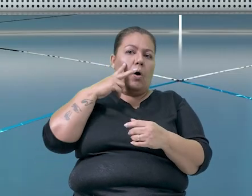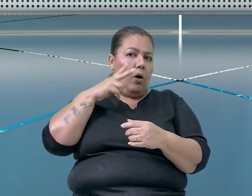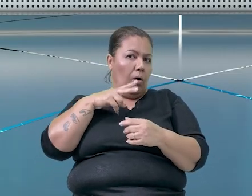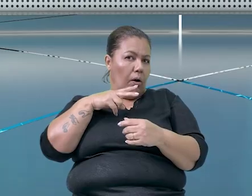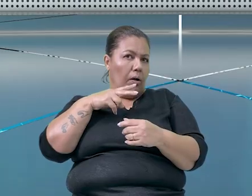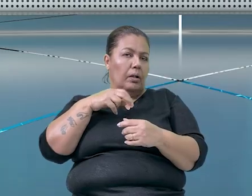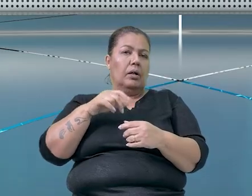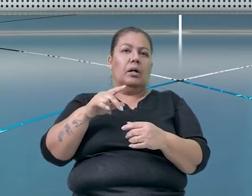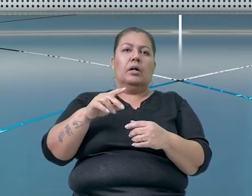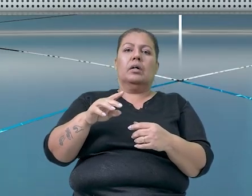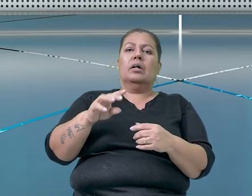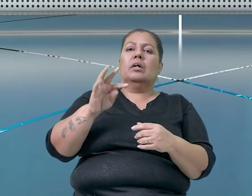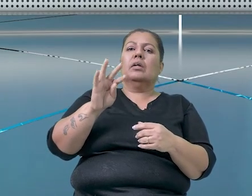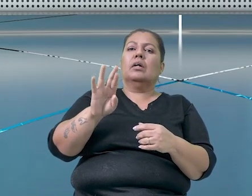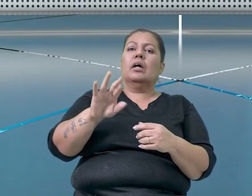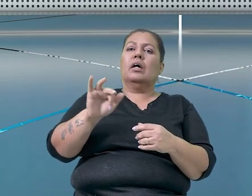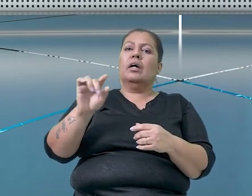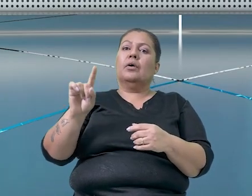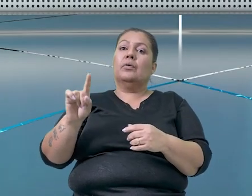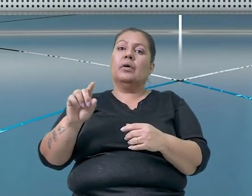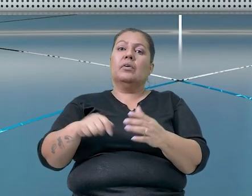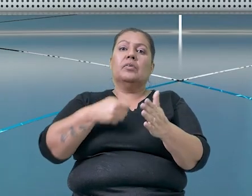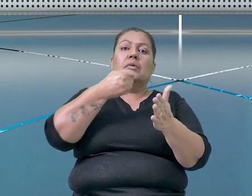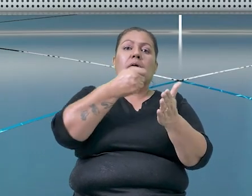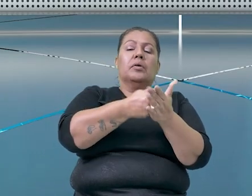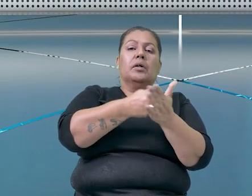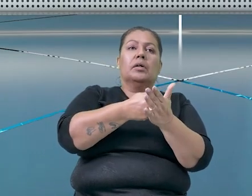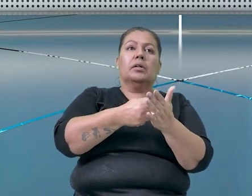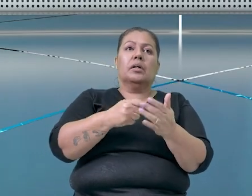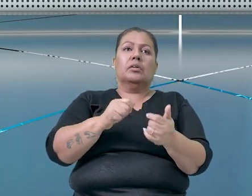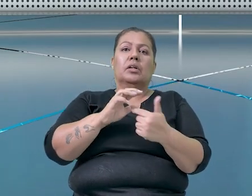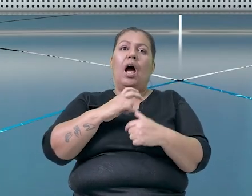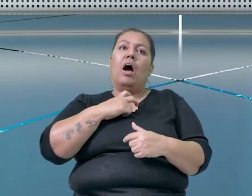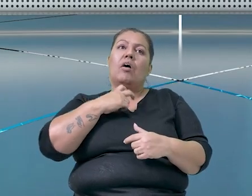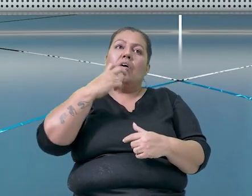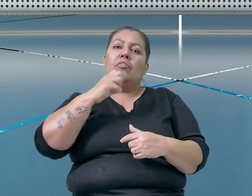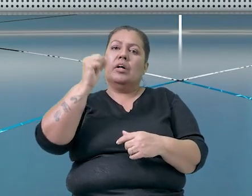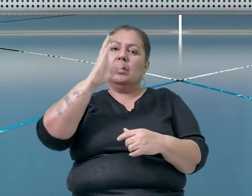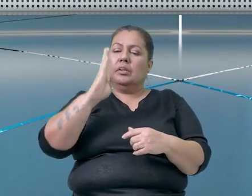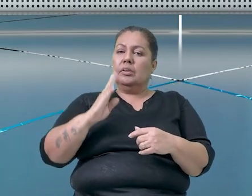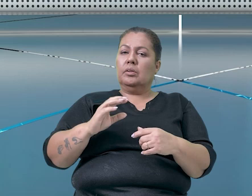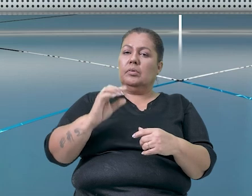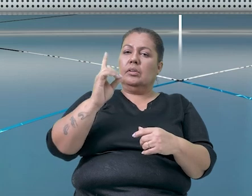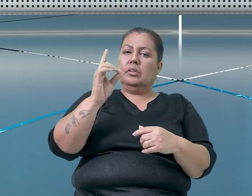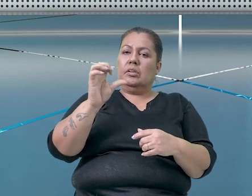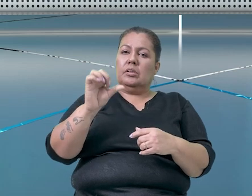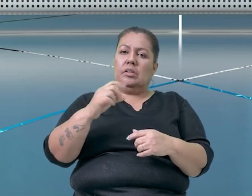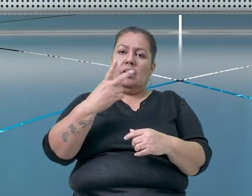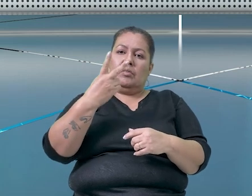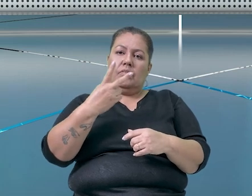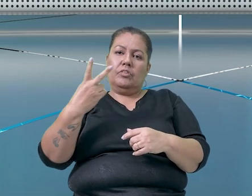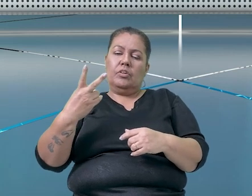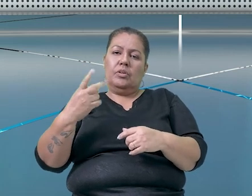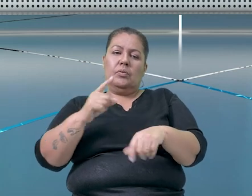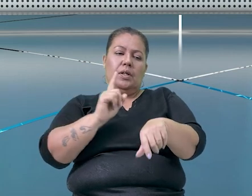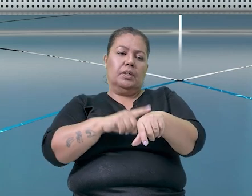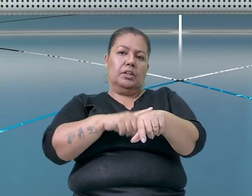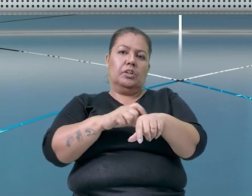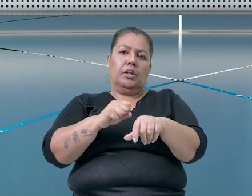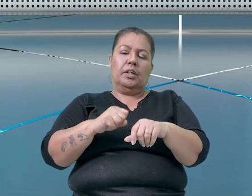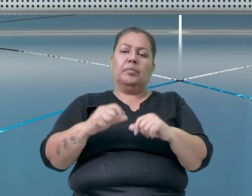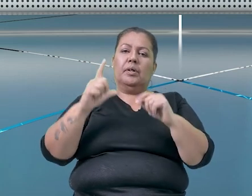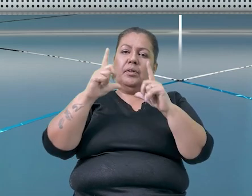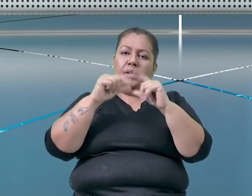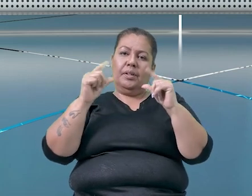comigo. TRF1 confirma obrigatoriedade de exibição da Voz do Brasil entre 19 e 22 horas pelo horário